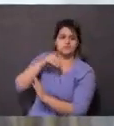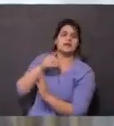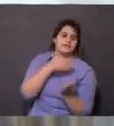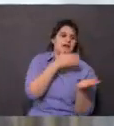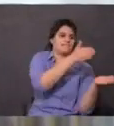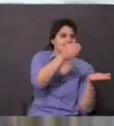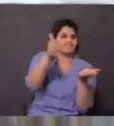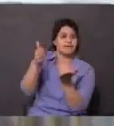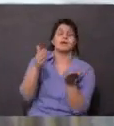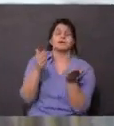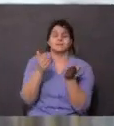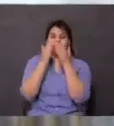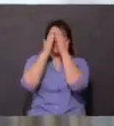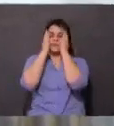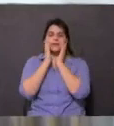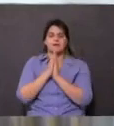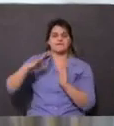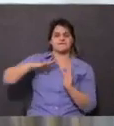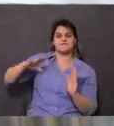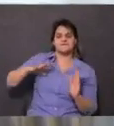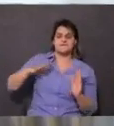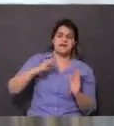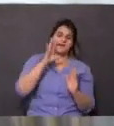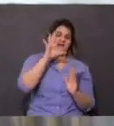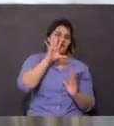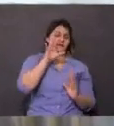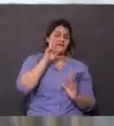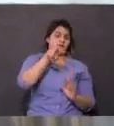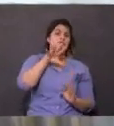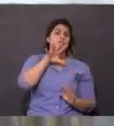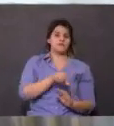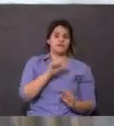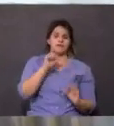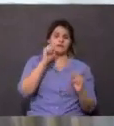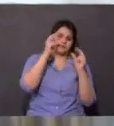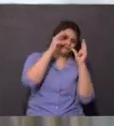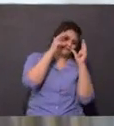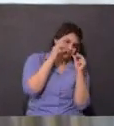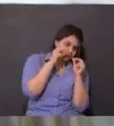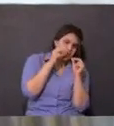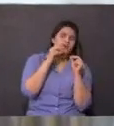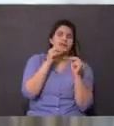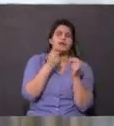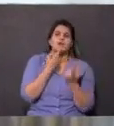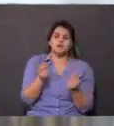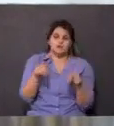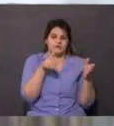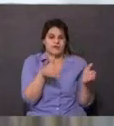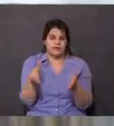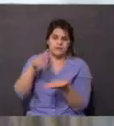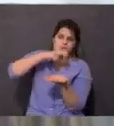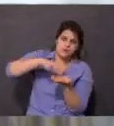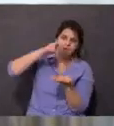Ela sentiu a aflição pela perda, voltou atrás depois de ter feito um dia de caminho, gastou o